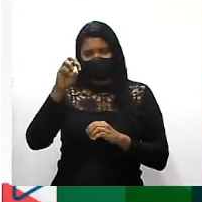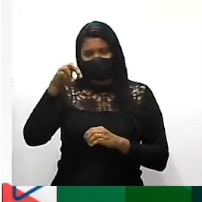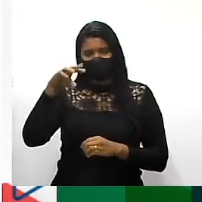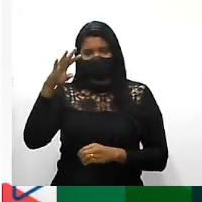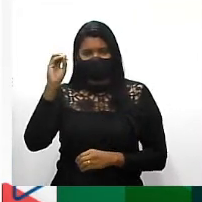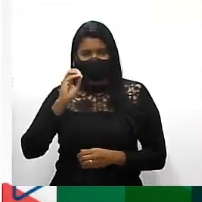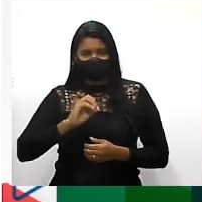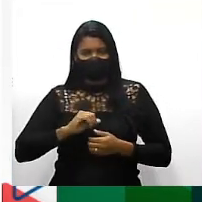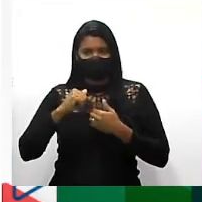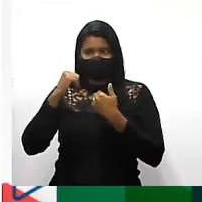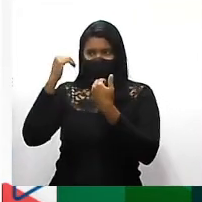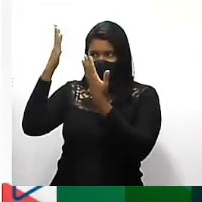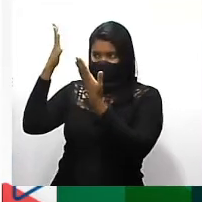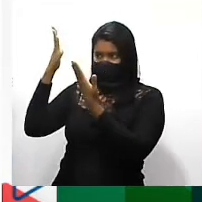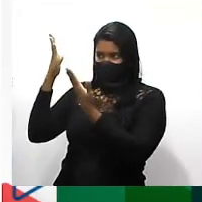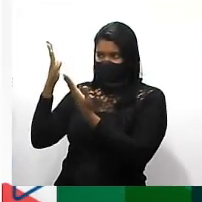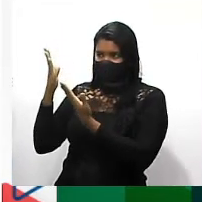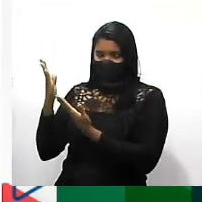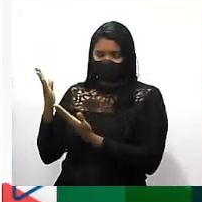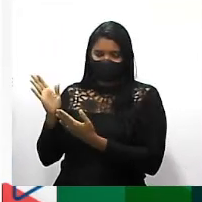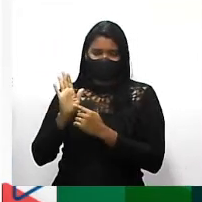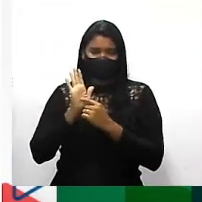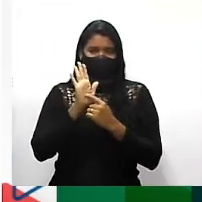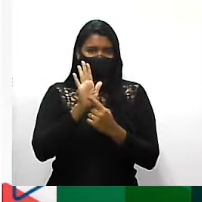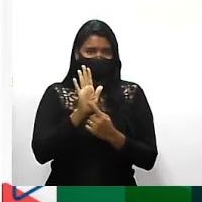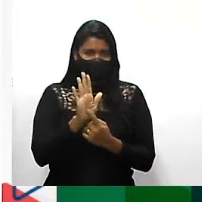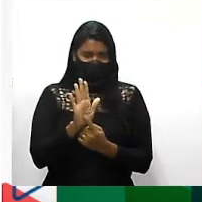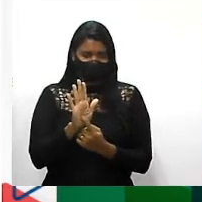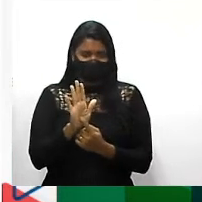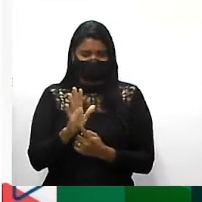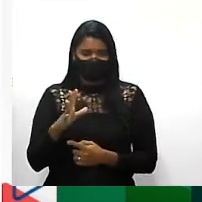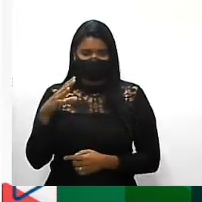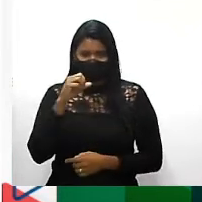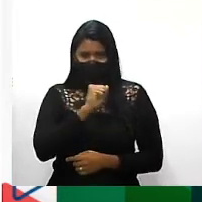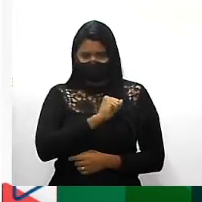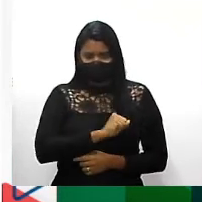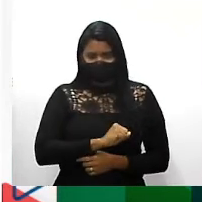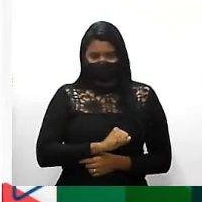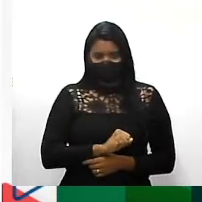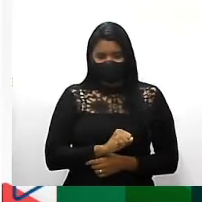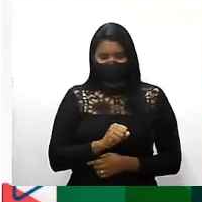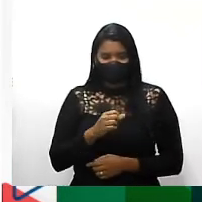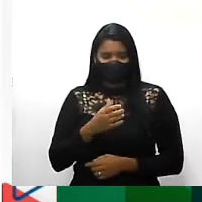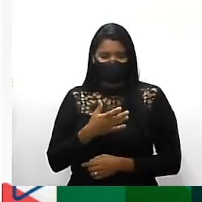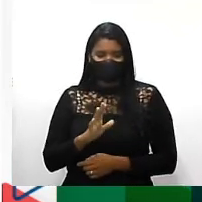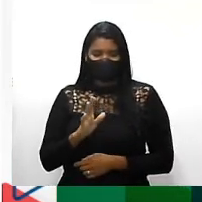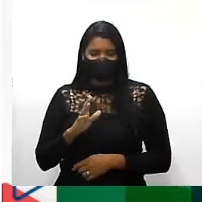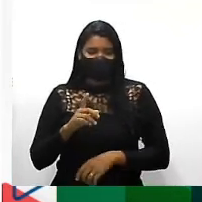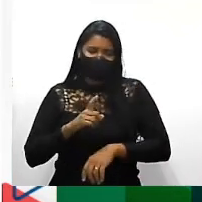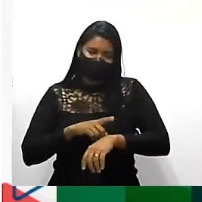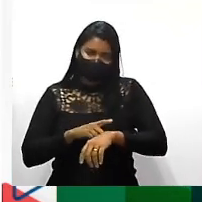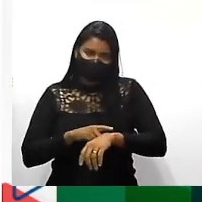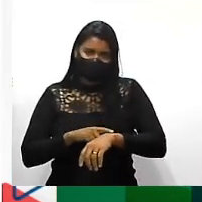no slide. Aqui eu tenho uma demonstração rápida, né? Eu não quero deter muito